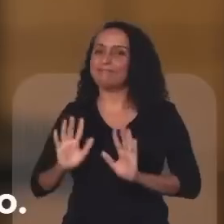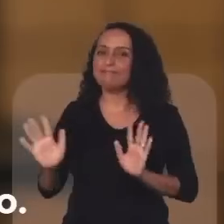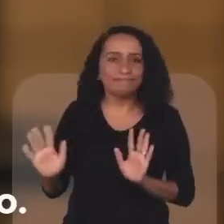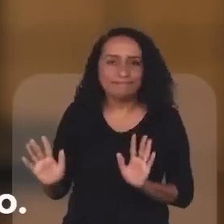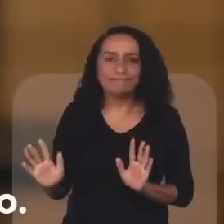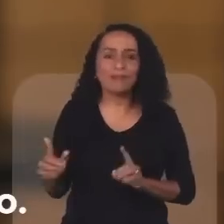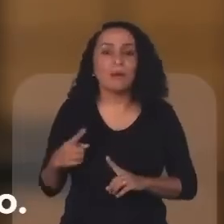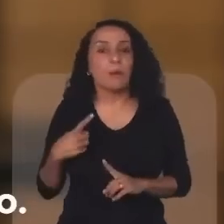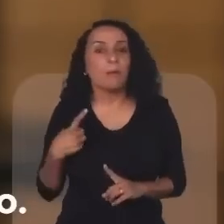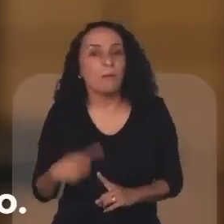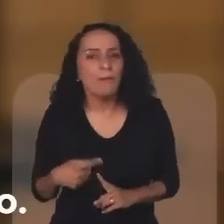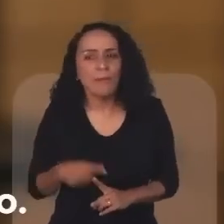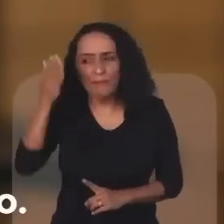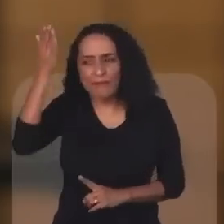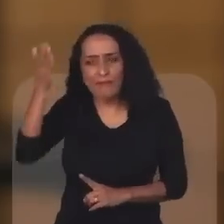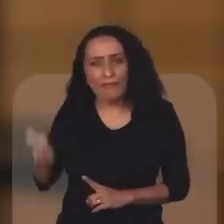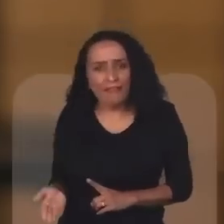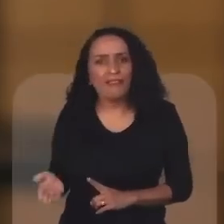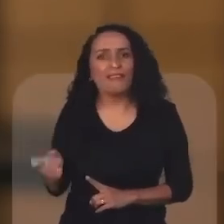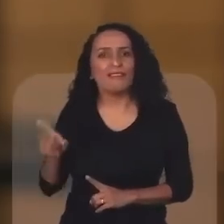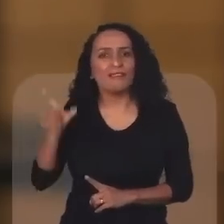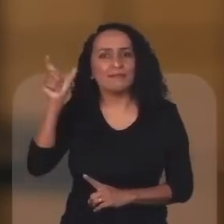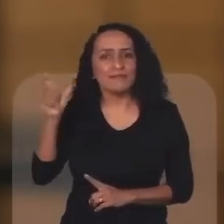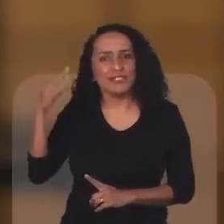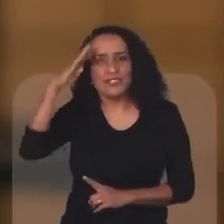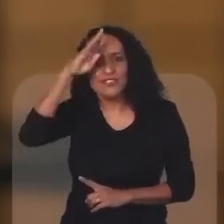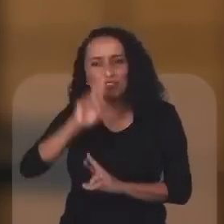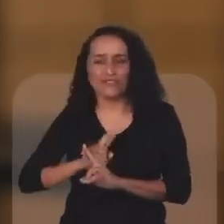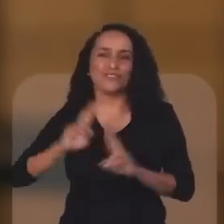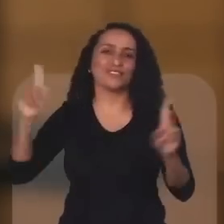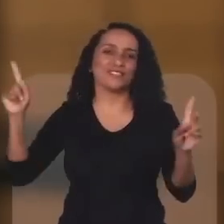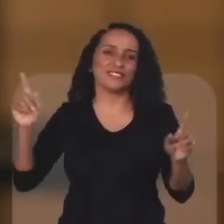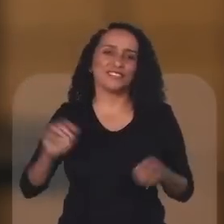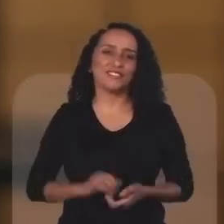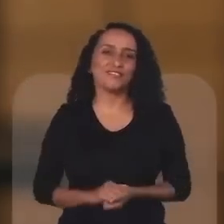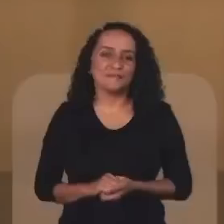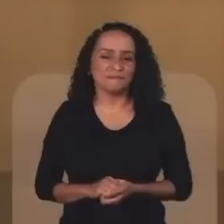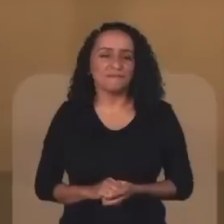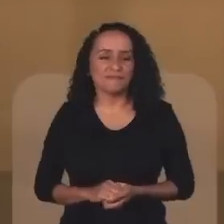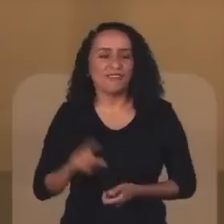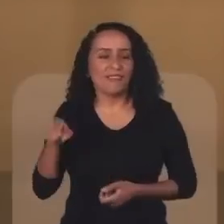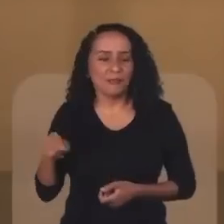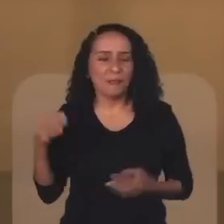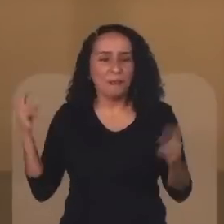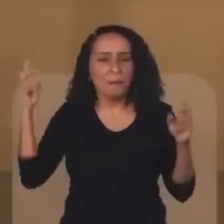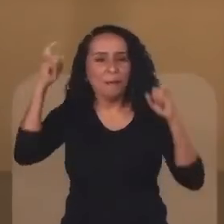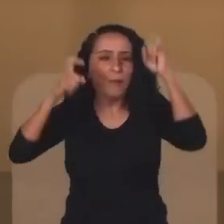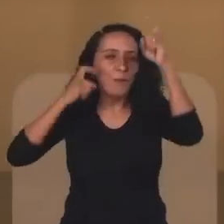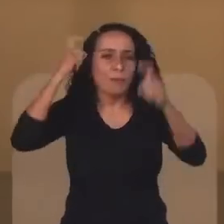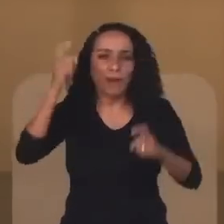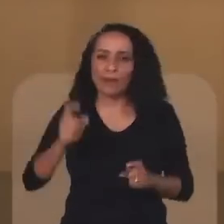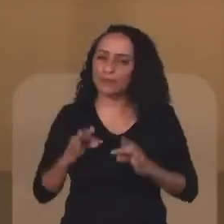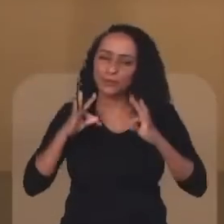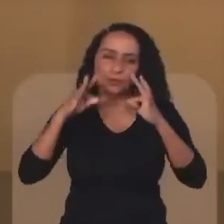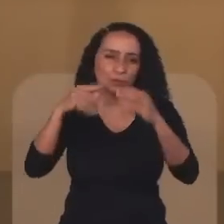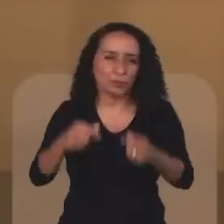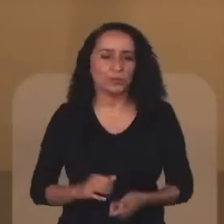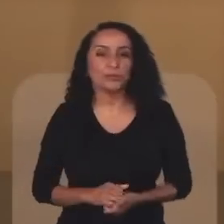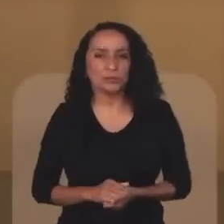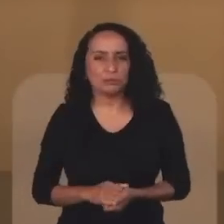é o meu genro? Não, não é por causa disso, não. É porque Jair é diferente. E ele é preocupado com todo